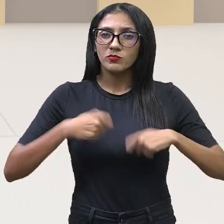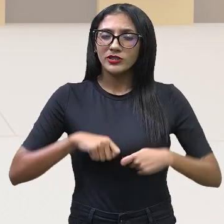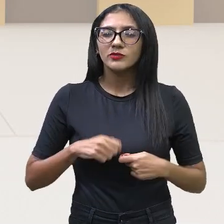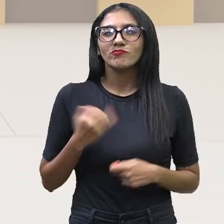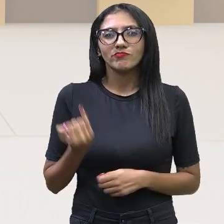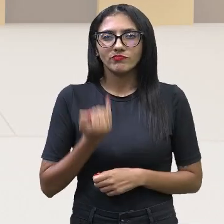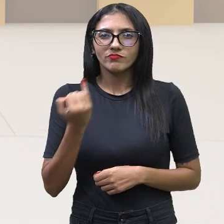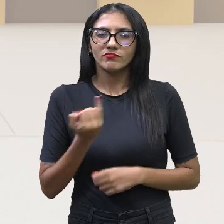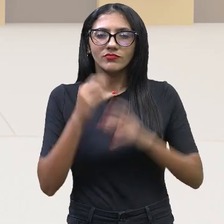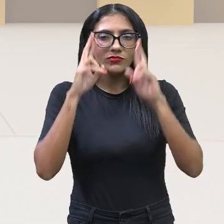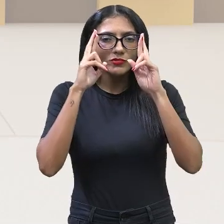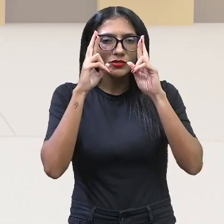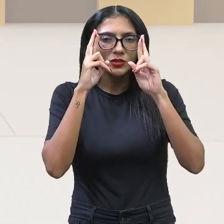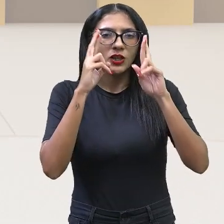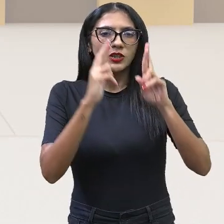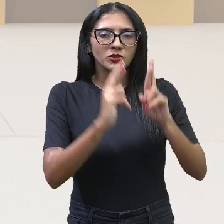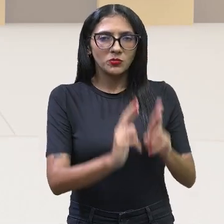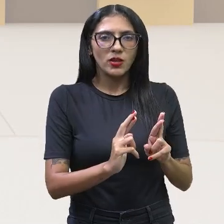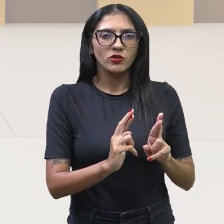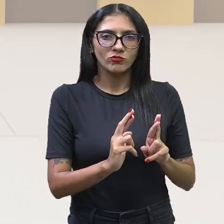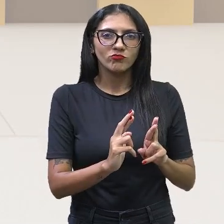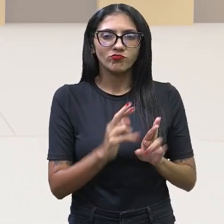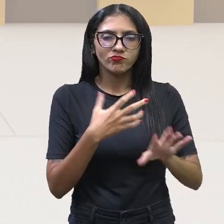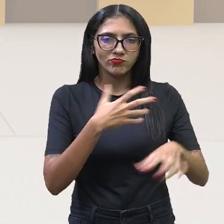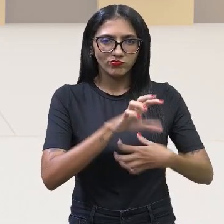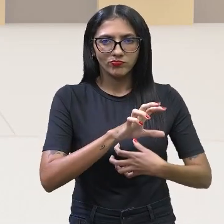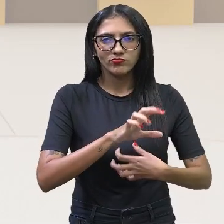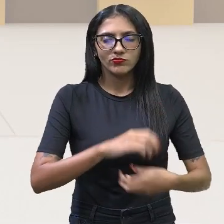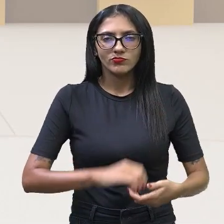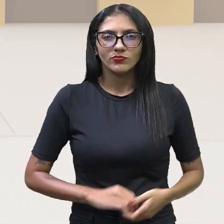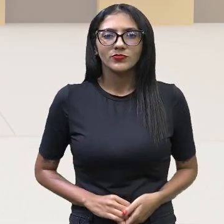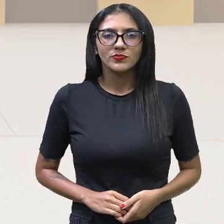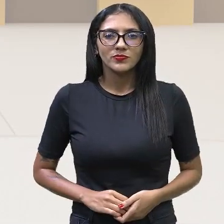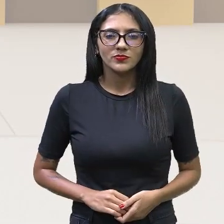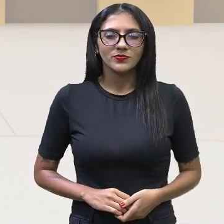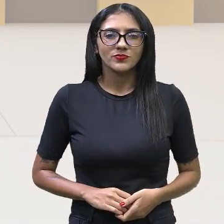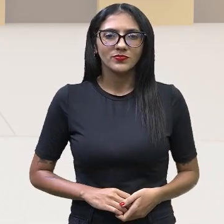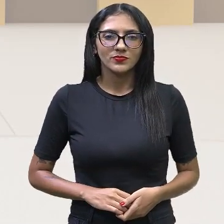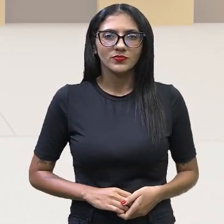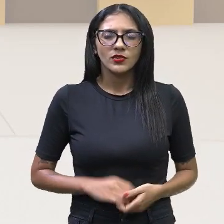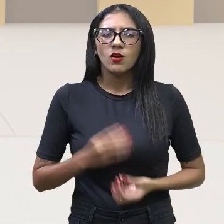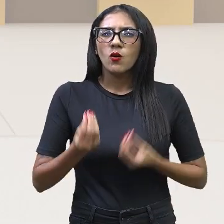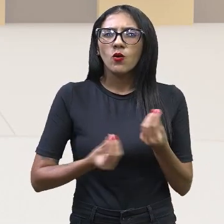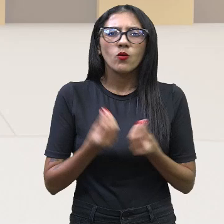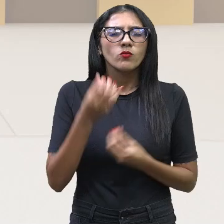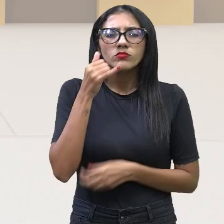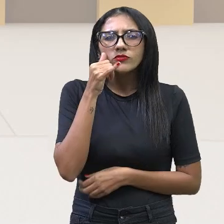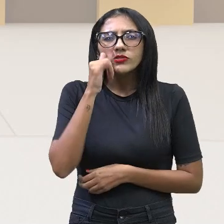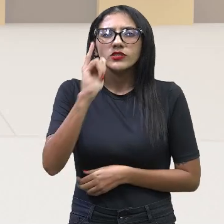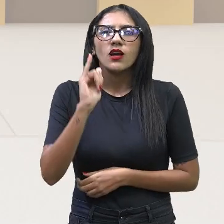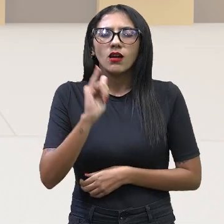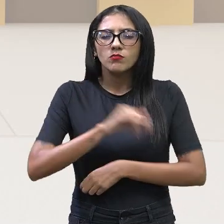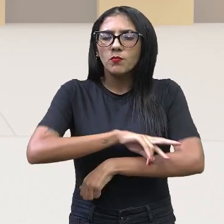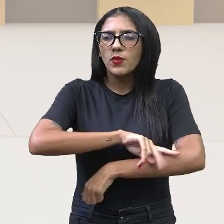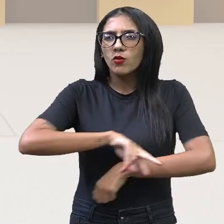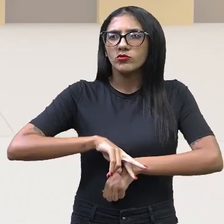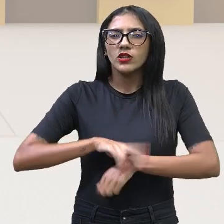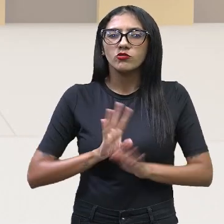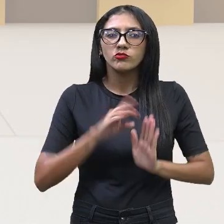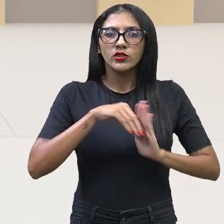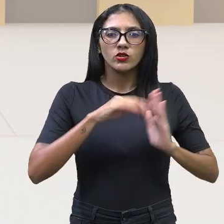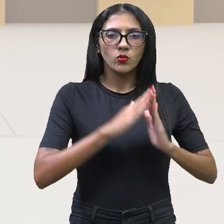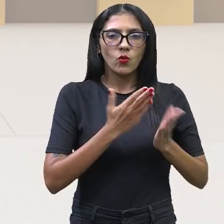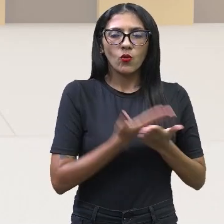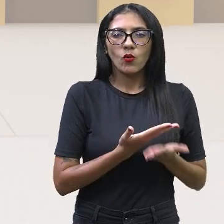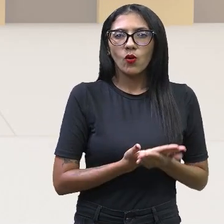respeito esteja, olha, lá e cá. Como combater o preconceito racial e étnico na escola e no seu